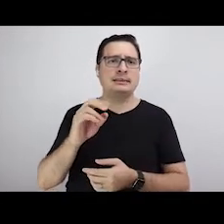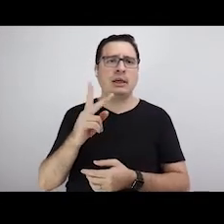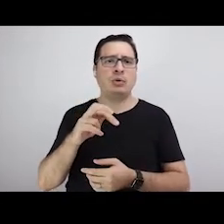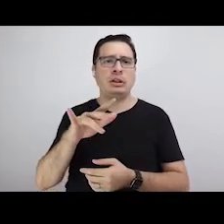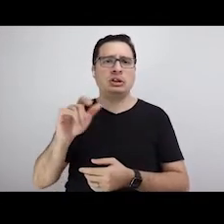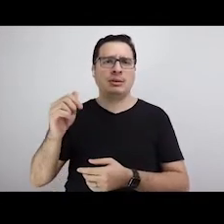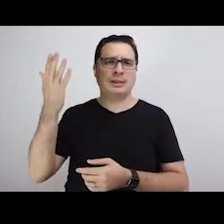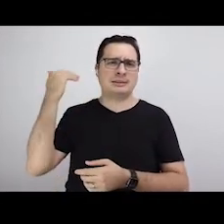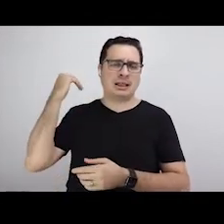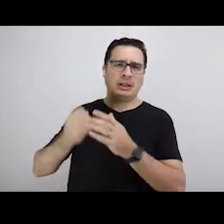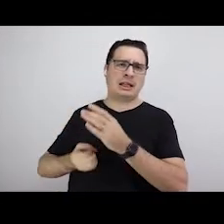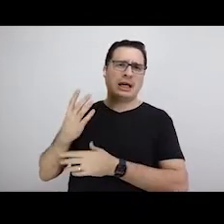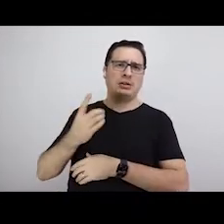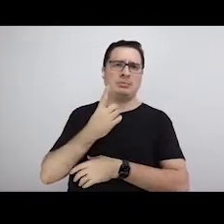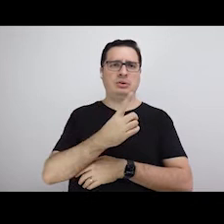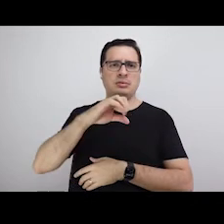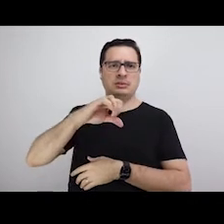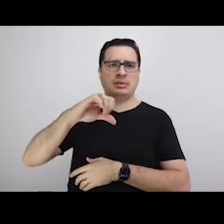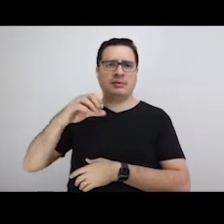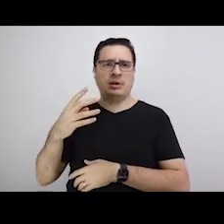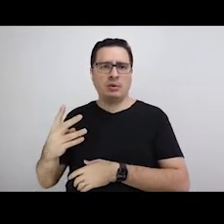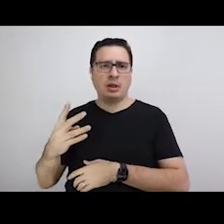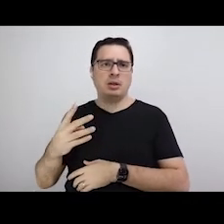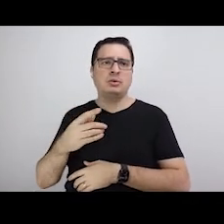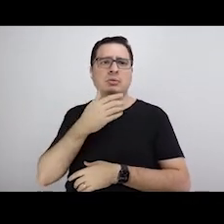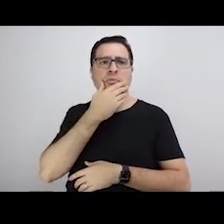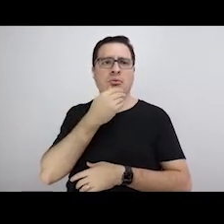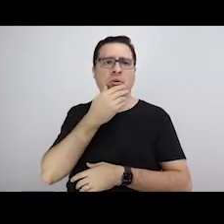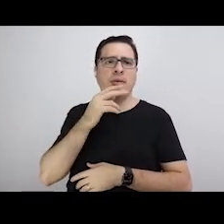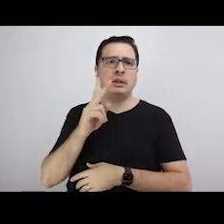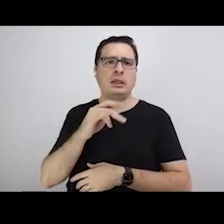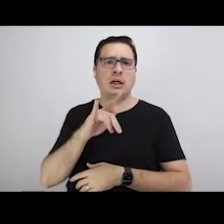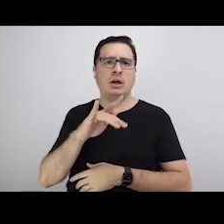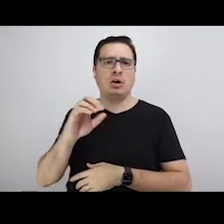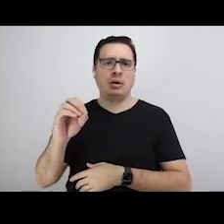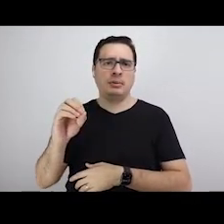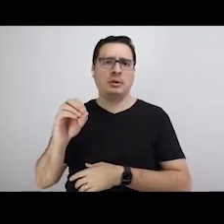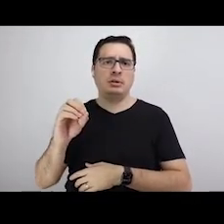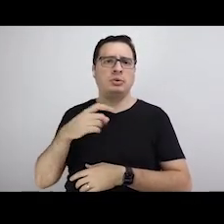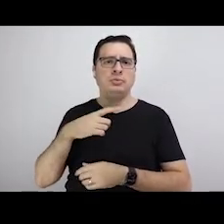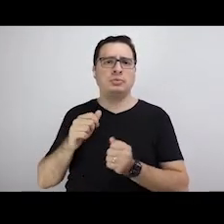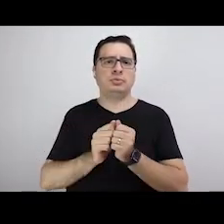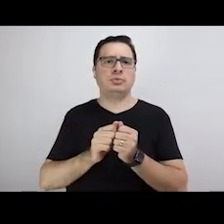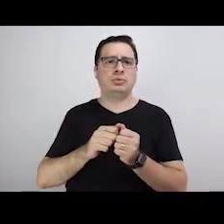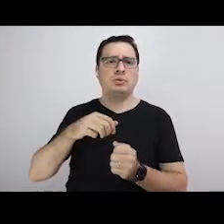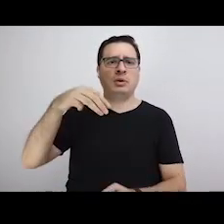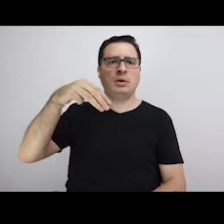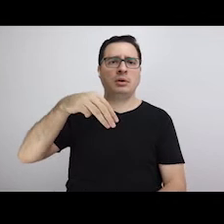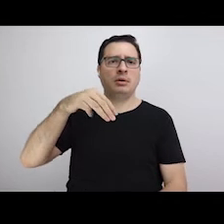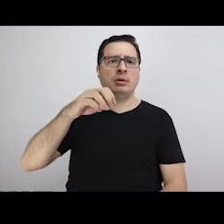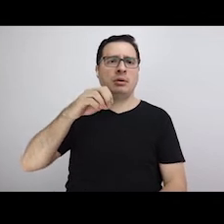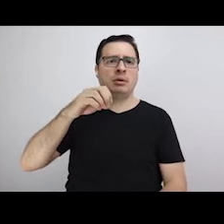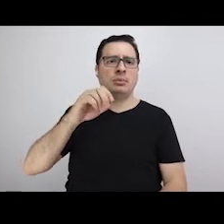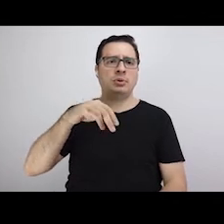em 1994 por Jakob Nielsen e Rolf Molick, e